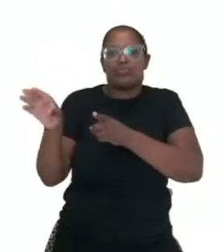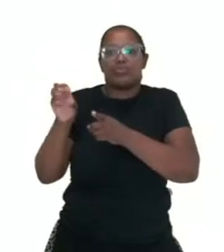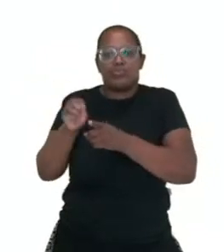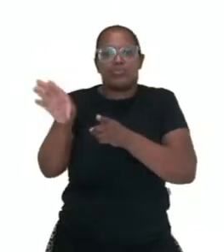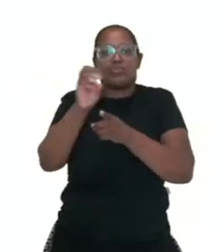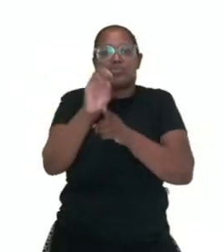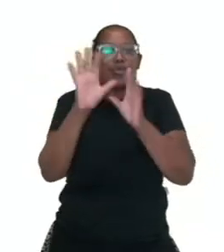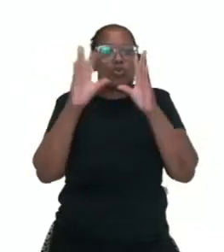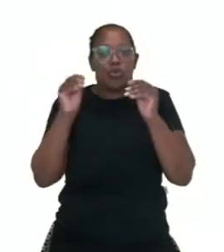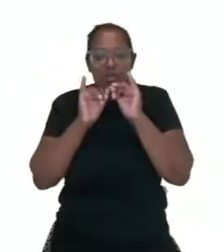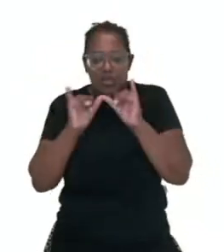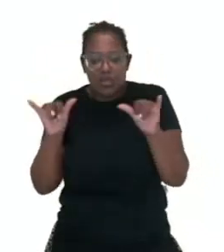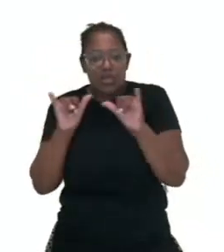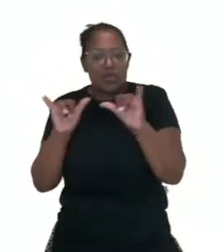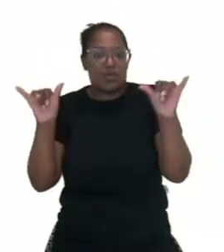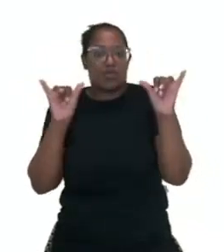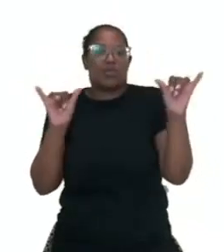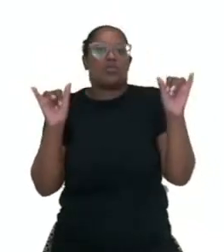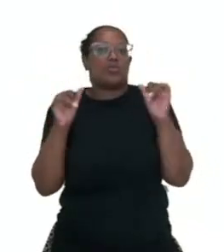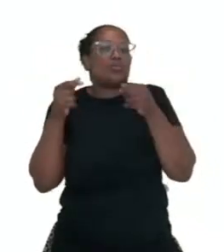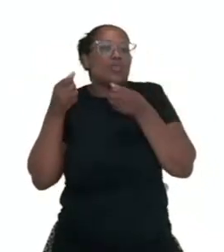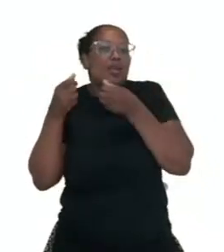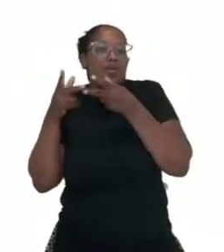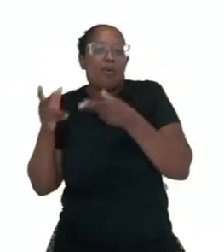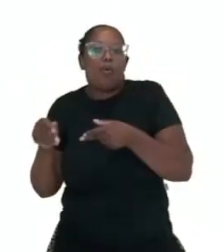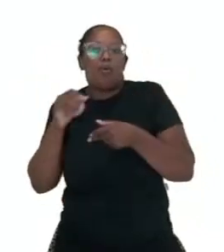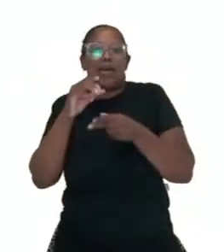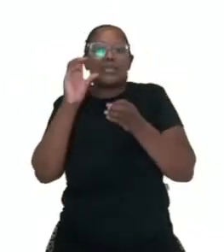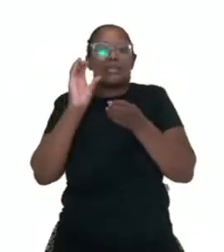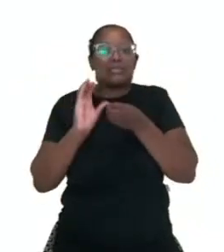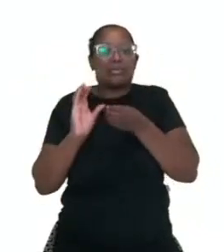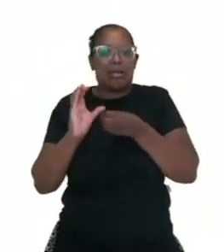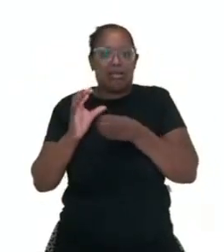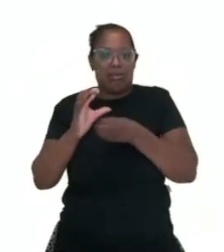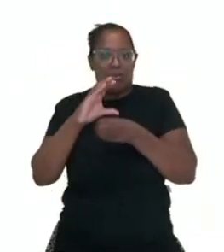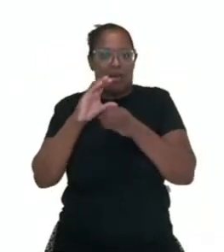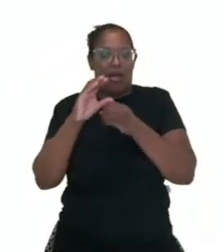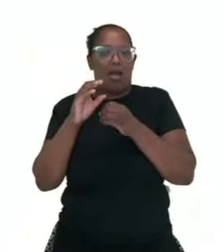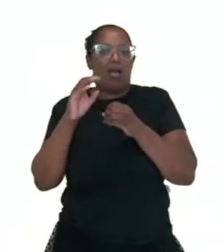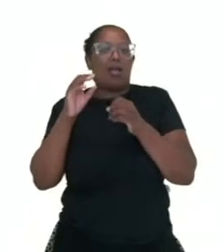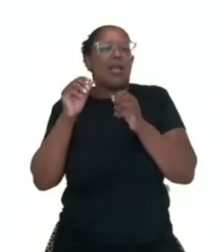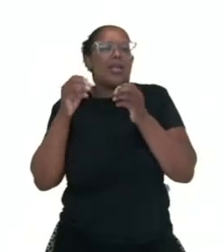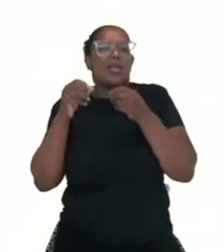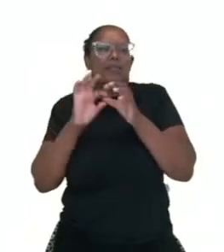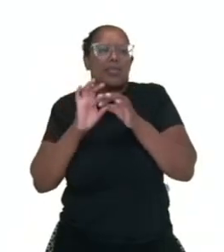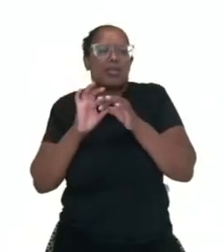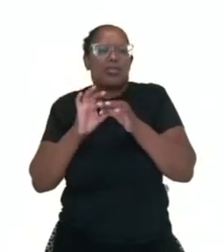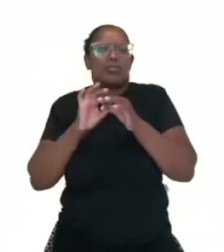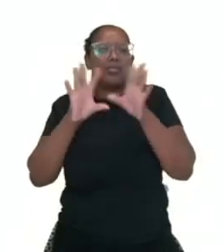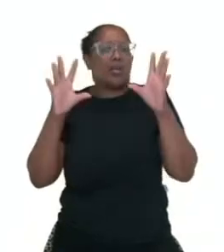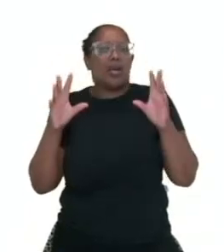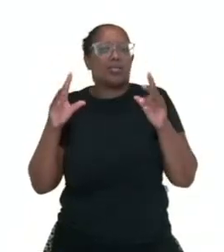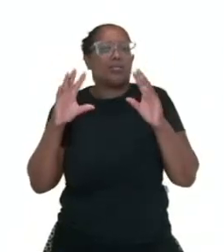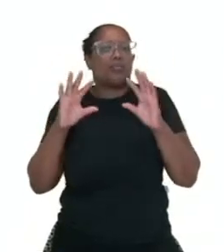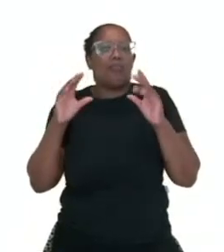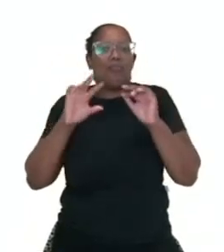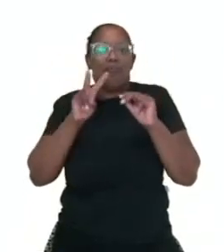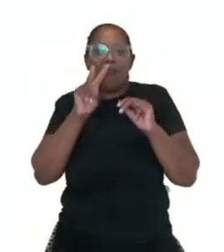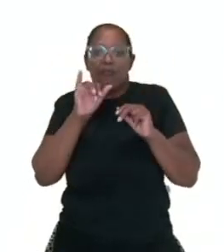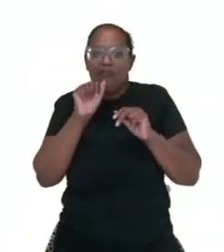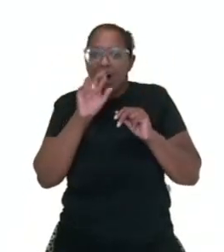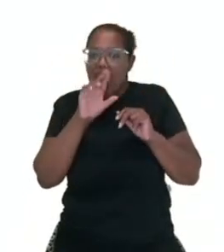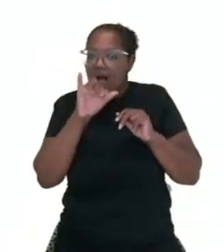torre é a célula dessa torre. Então, foram sendo instaladas várias torres,